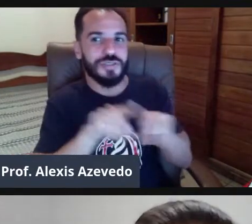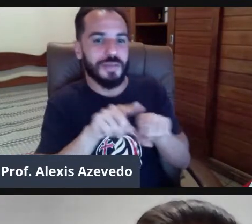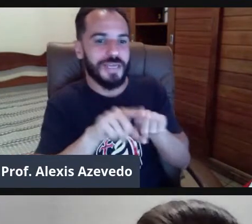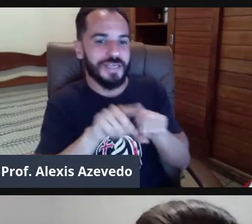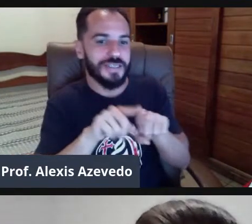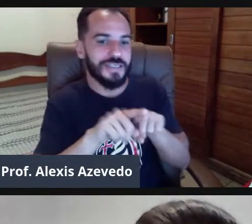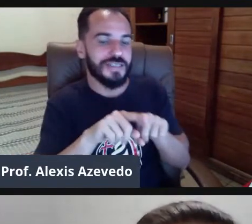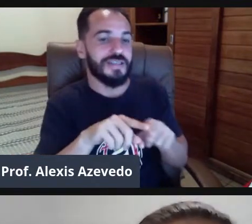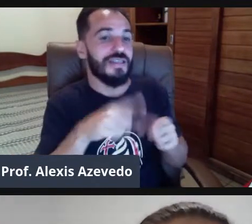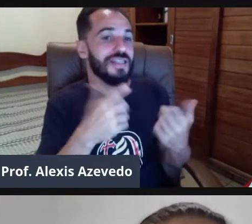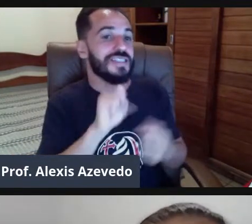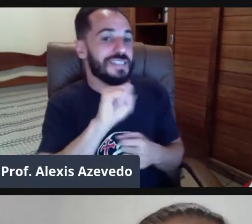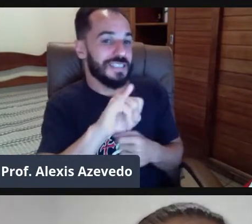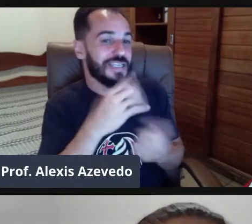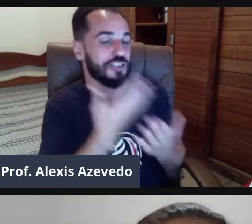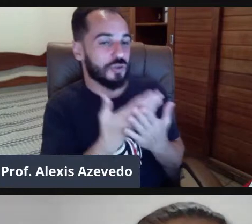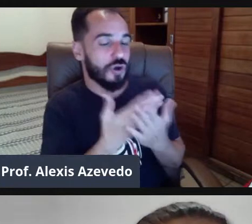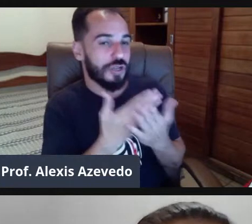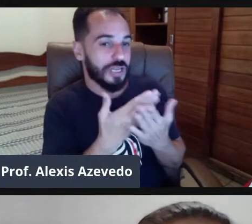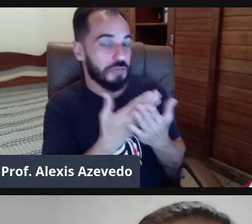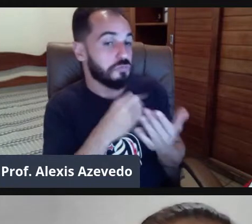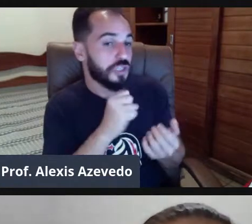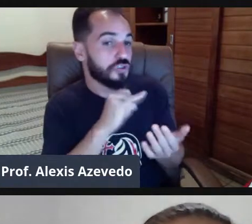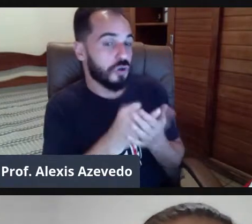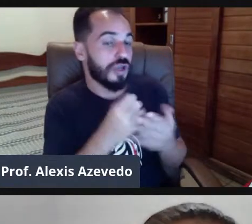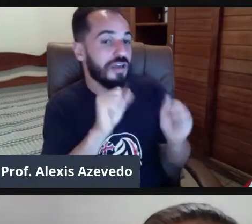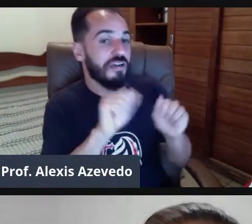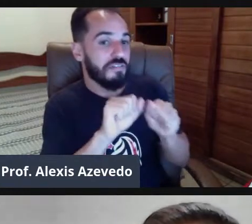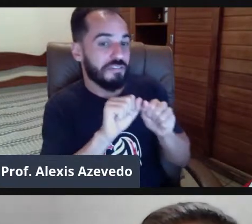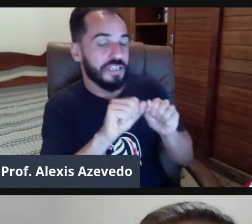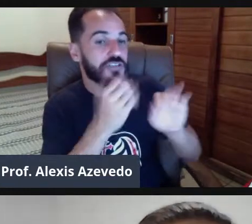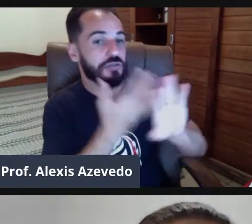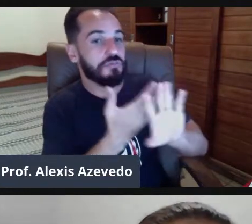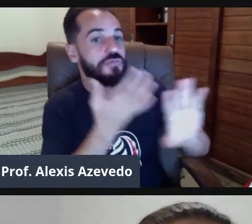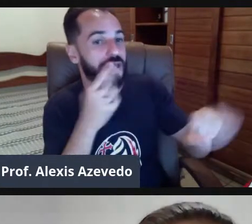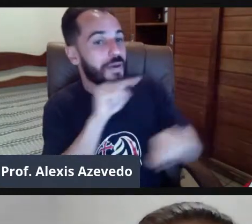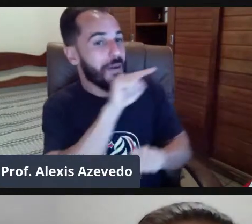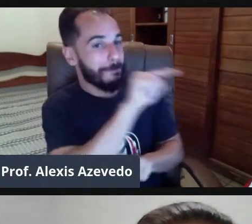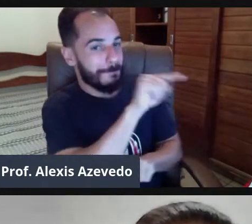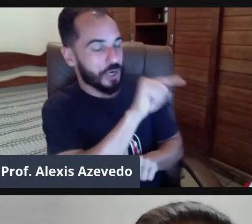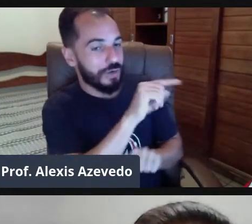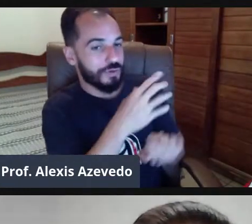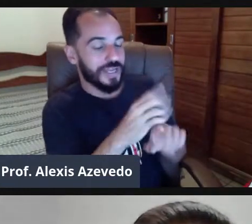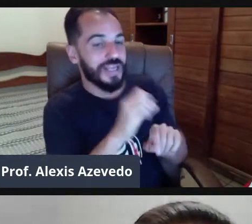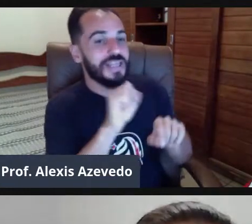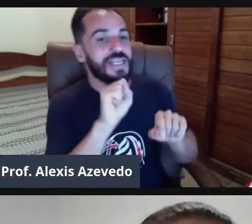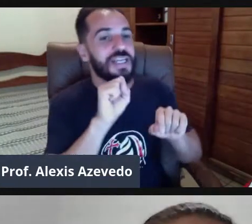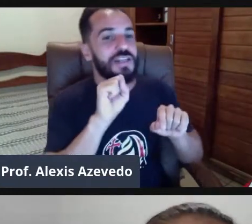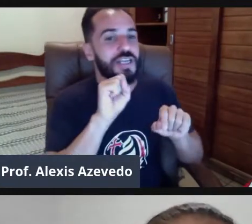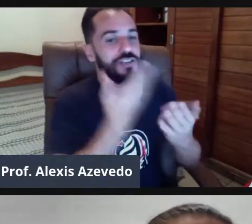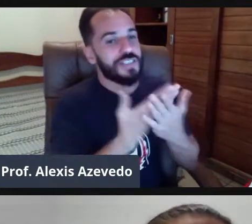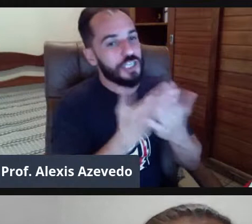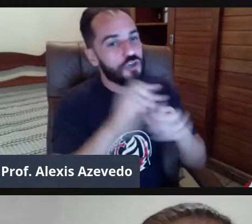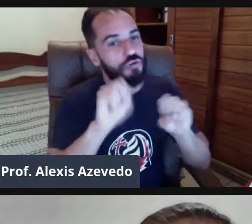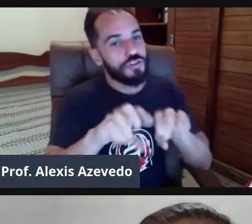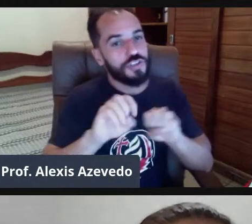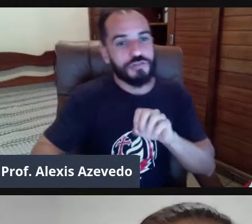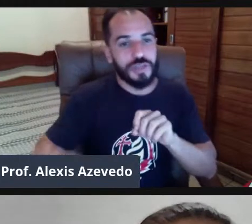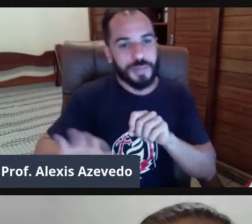estar oferecendo o ensino remoto no fundamental e no ensino médio,